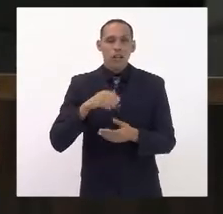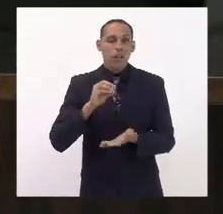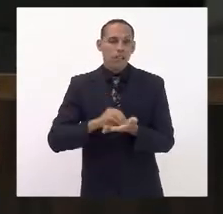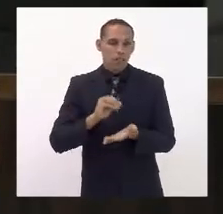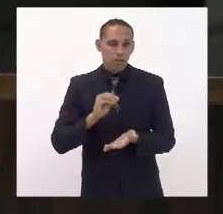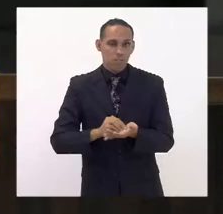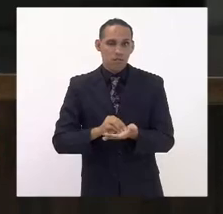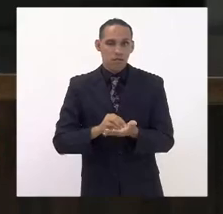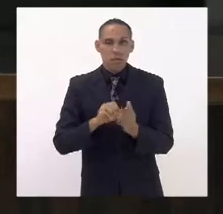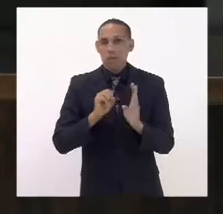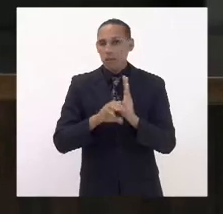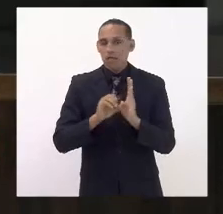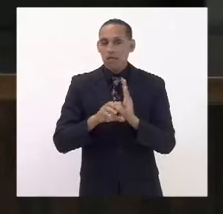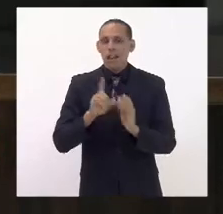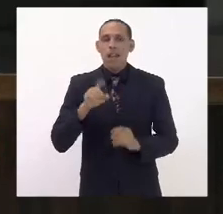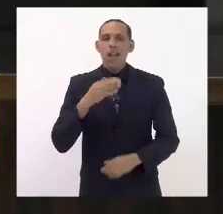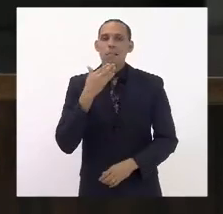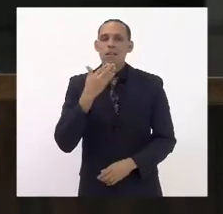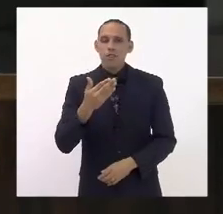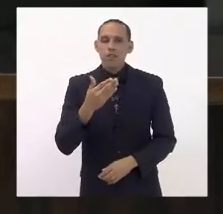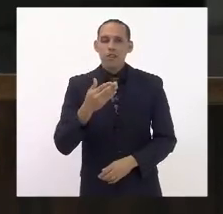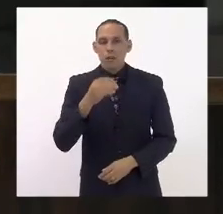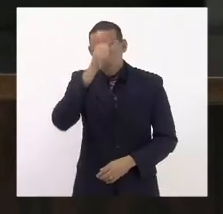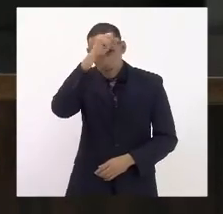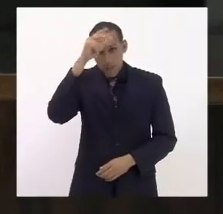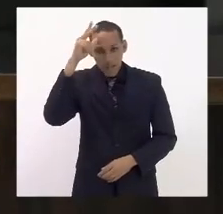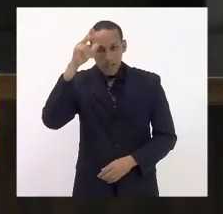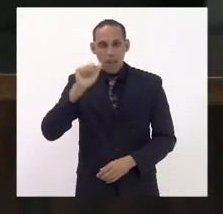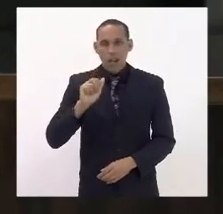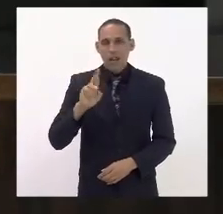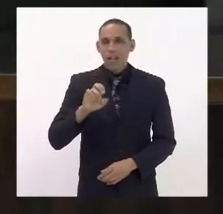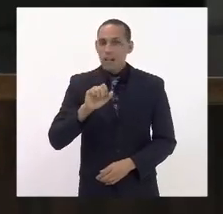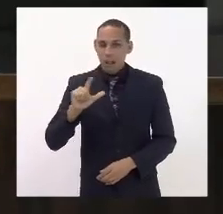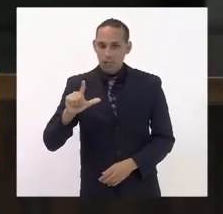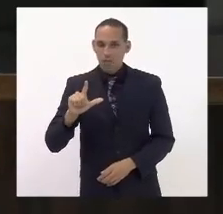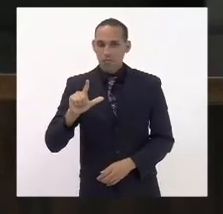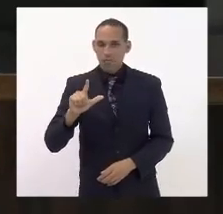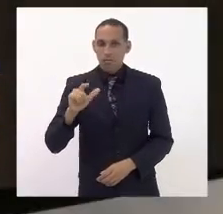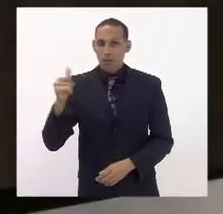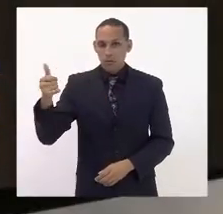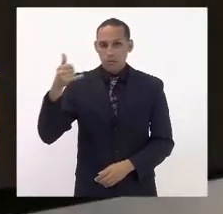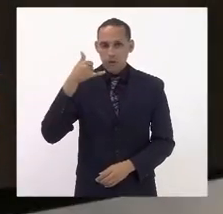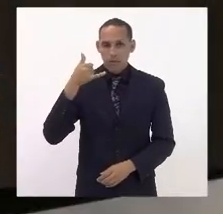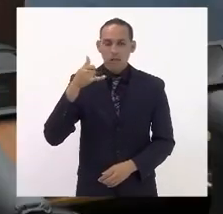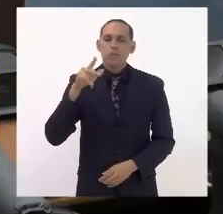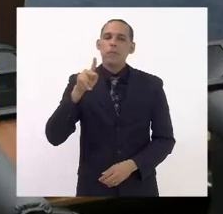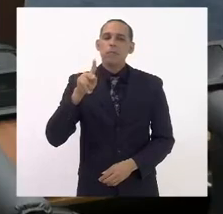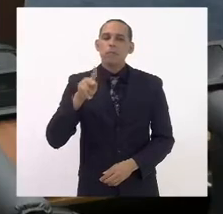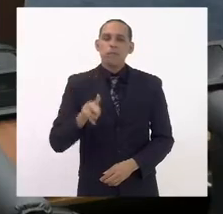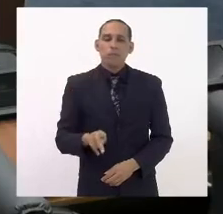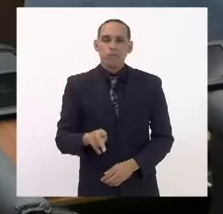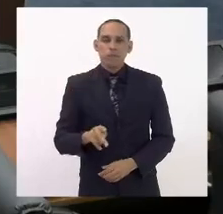esse benefício, pedido do prefeito de Areal, que ligou para mim. Senhor presidente.